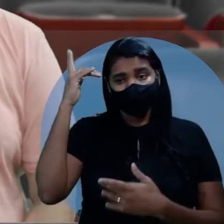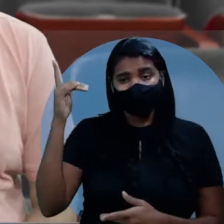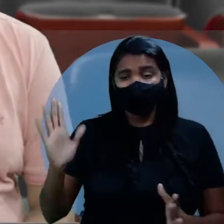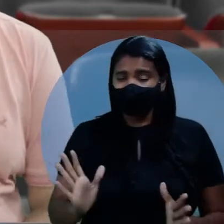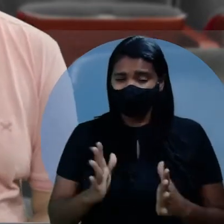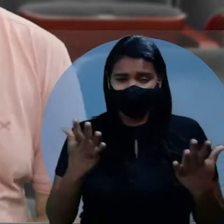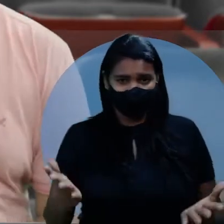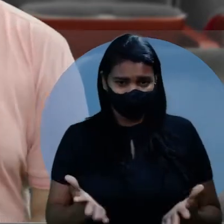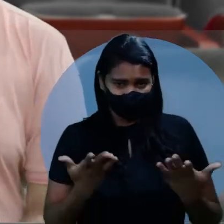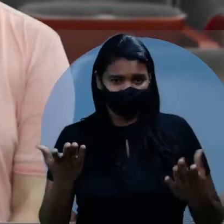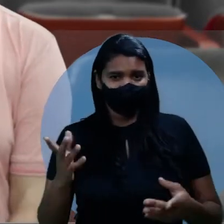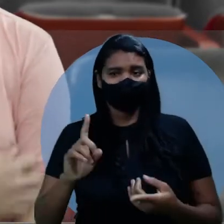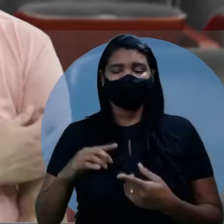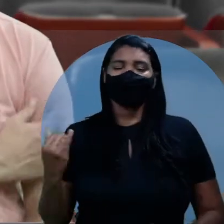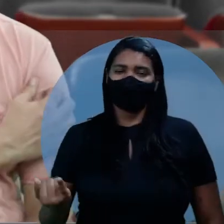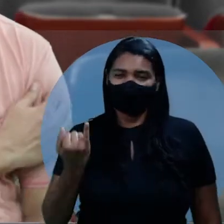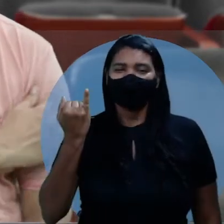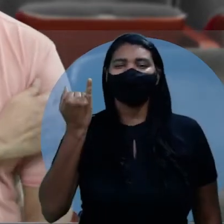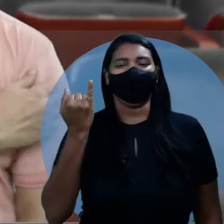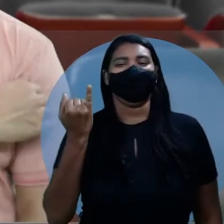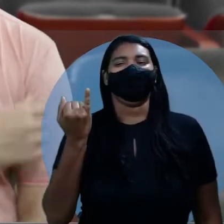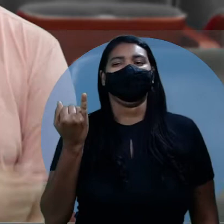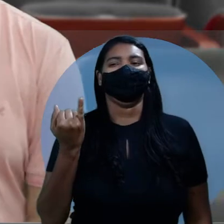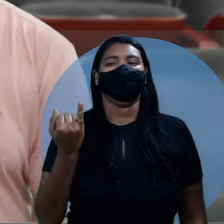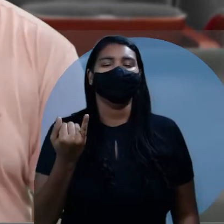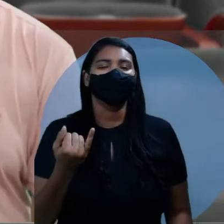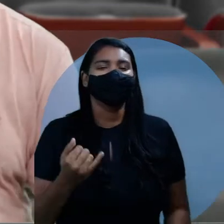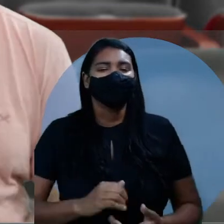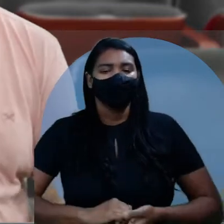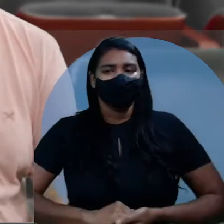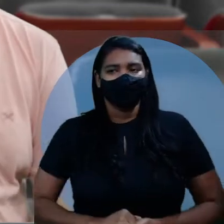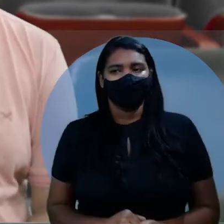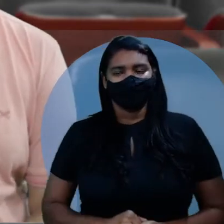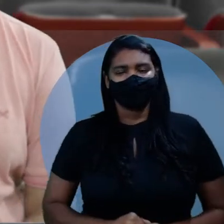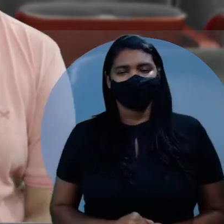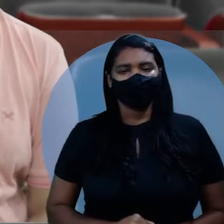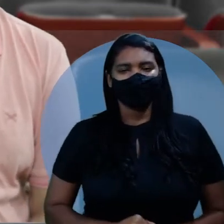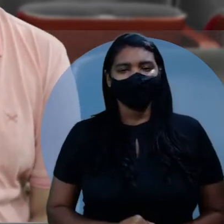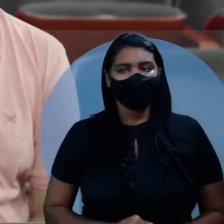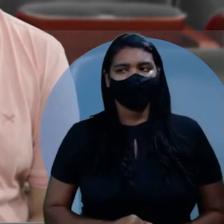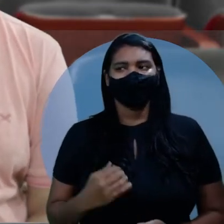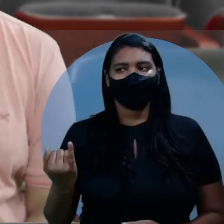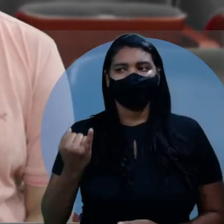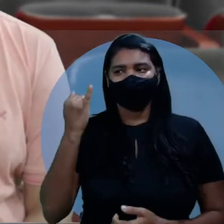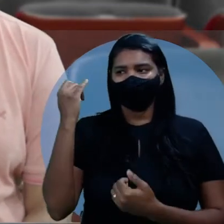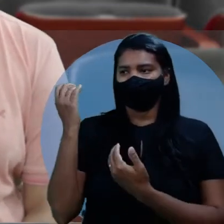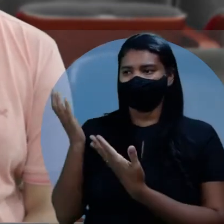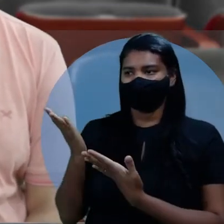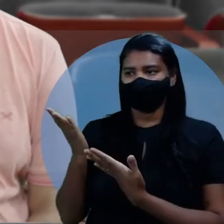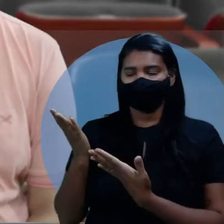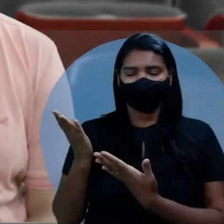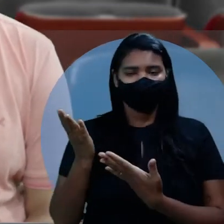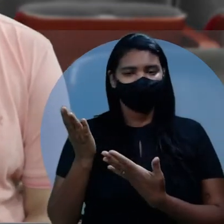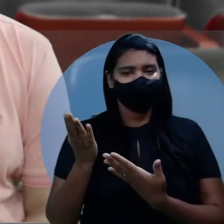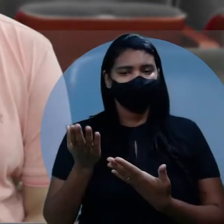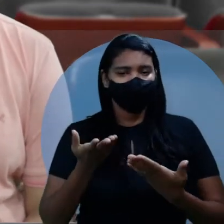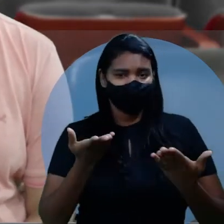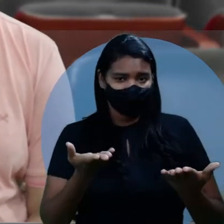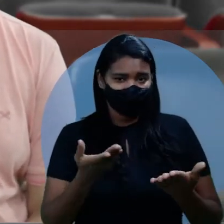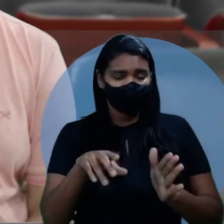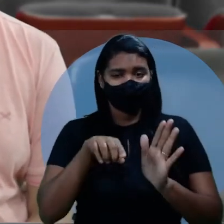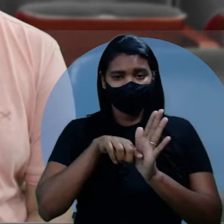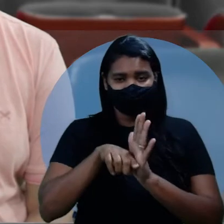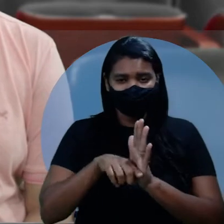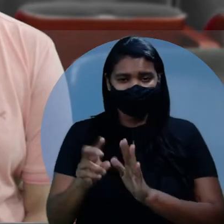festivais. Muito importante a gente citar essa questão. Outra coisa importante que o professor citou aqui, eu gostaria que vocês